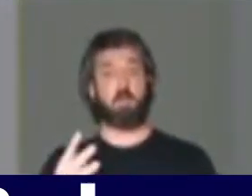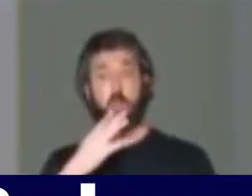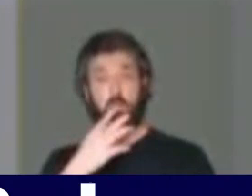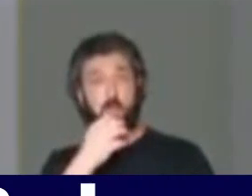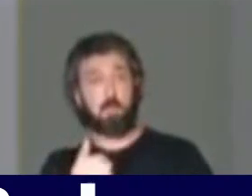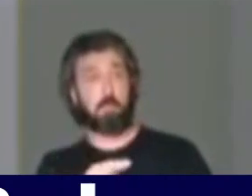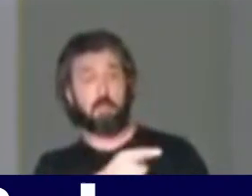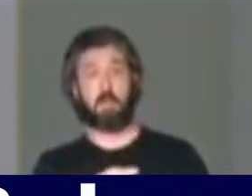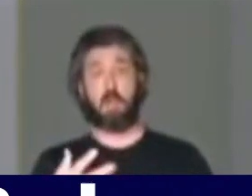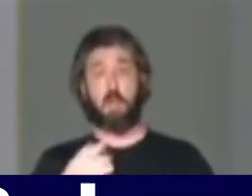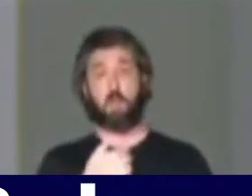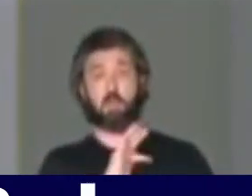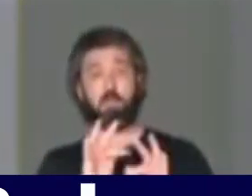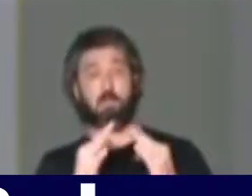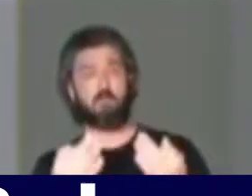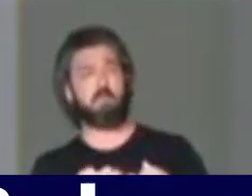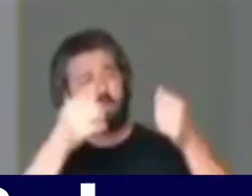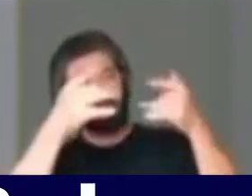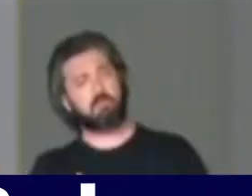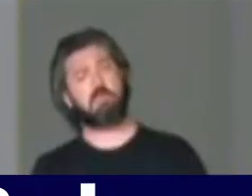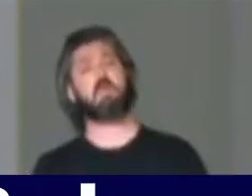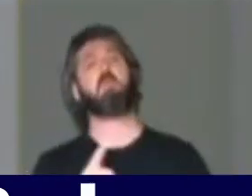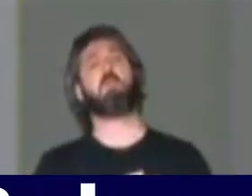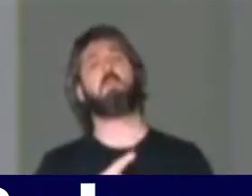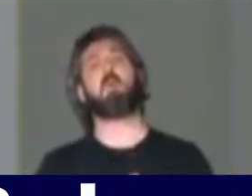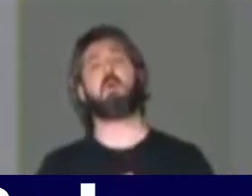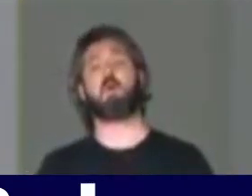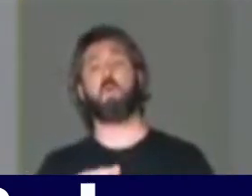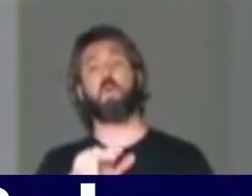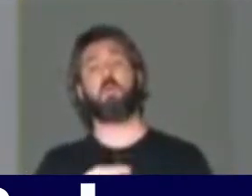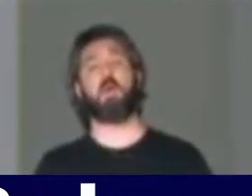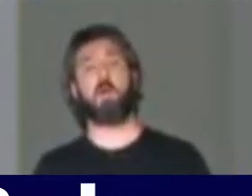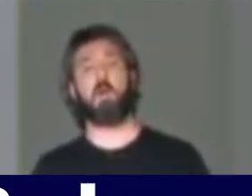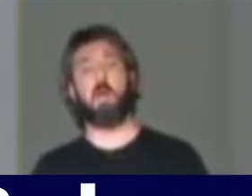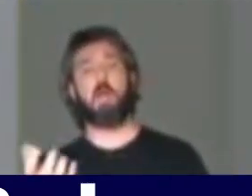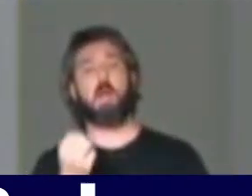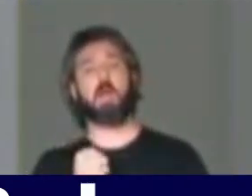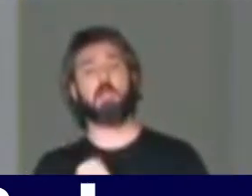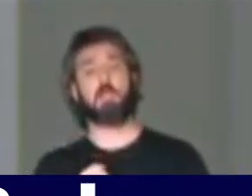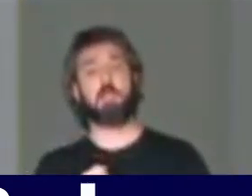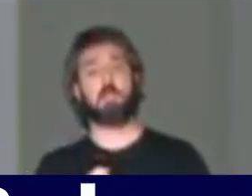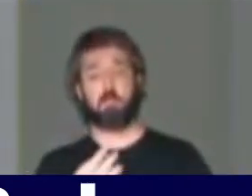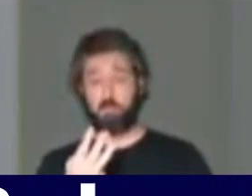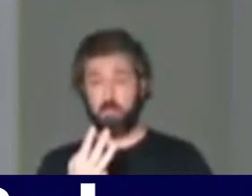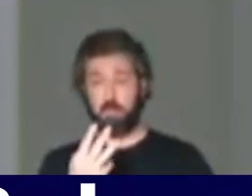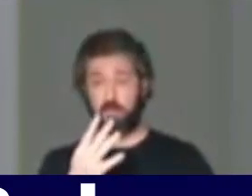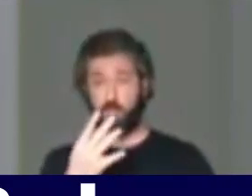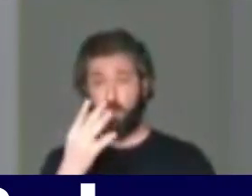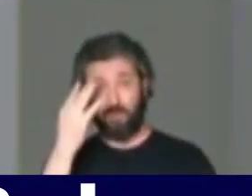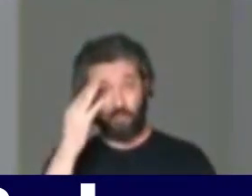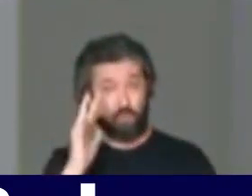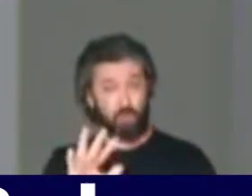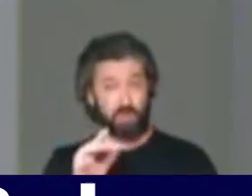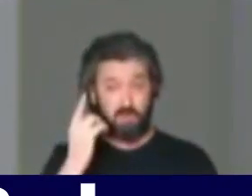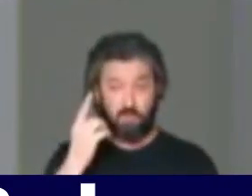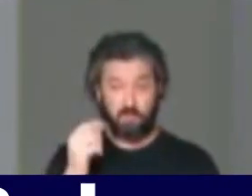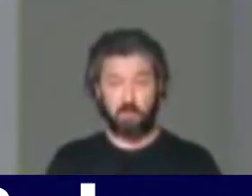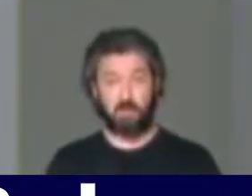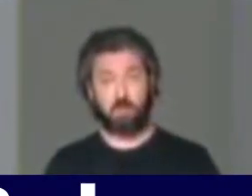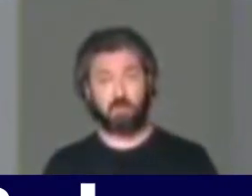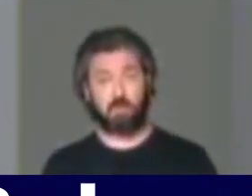conhecer bem as contas da família, explicasse por que o irmão dele recebeu em 34 dias, deputado Ivan